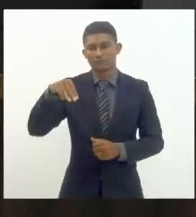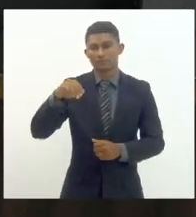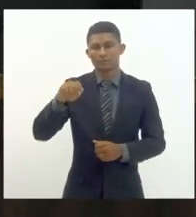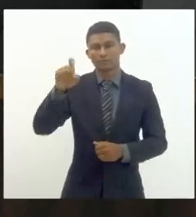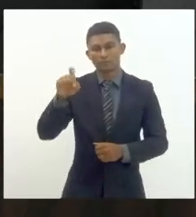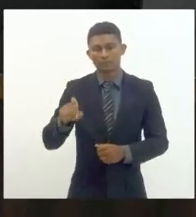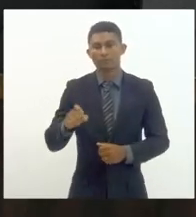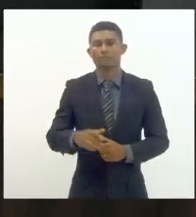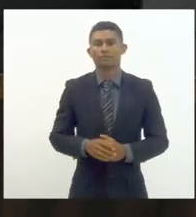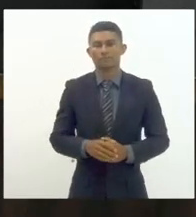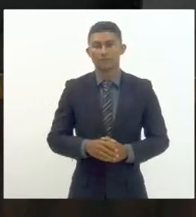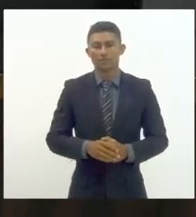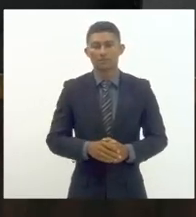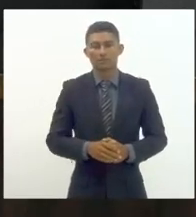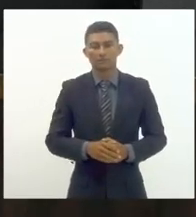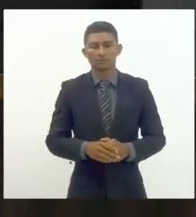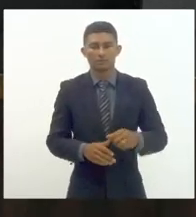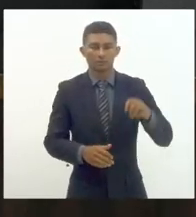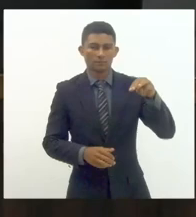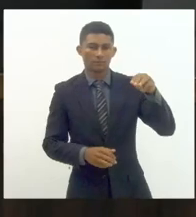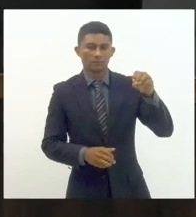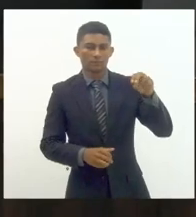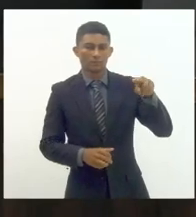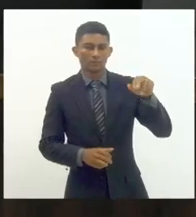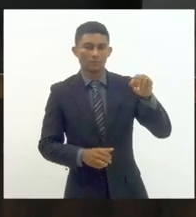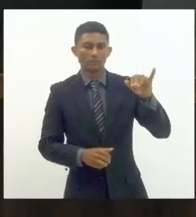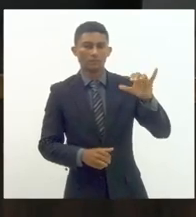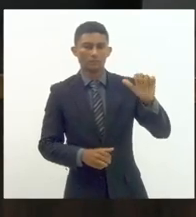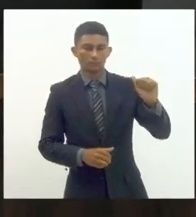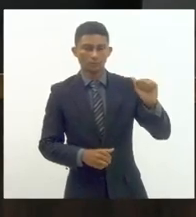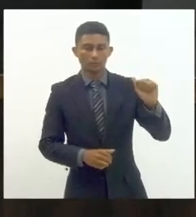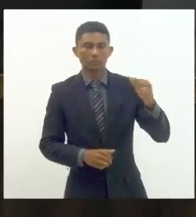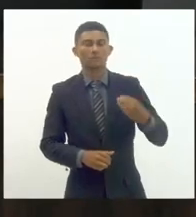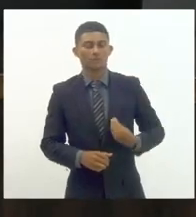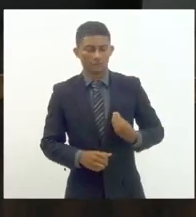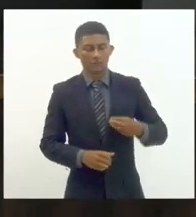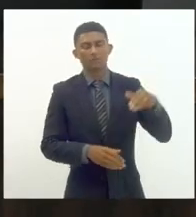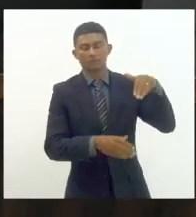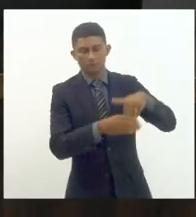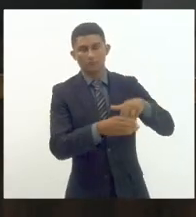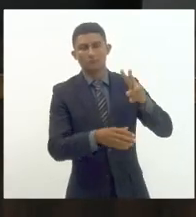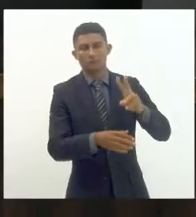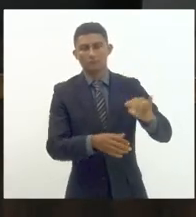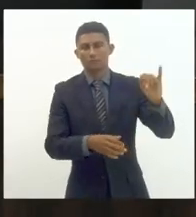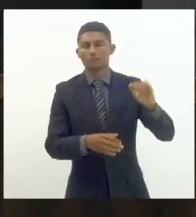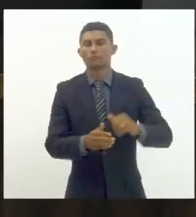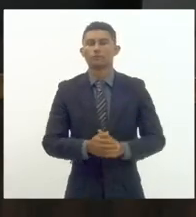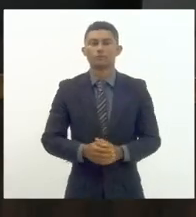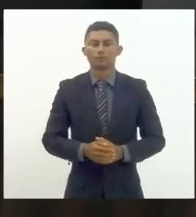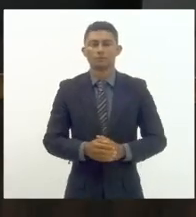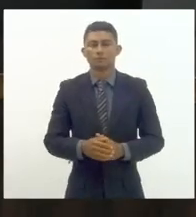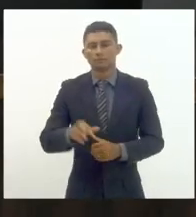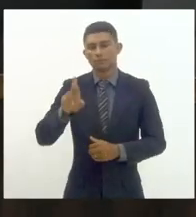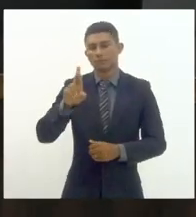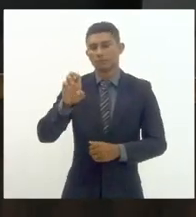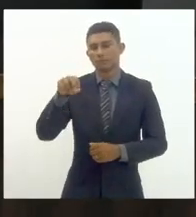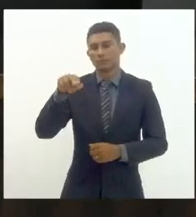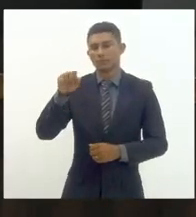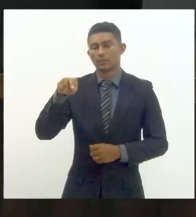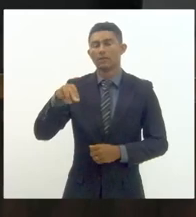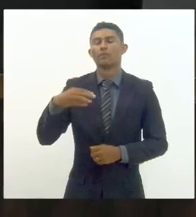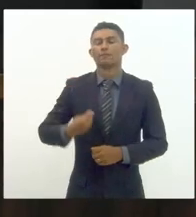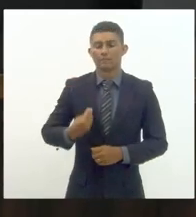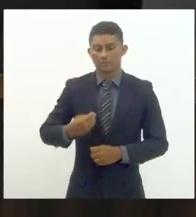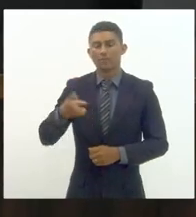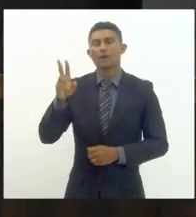Lemos, deputado Max Lemos, deputada Mônica, presente, vai votar. Deputado Noé, deputado Renan Ferreirinha, presente, vai